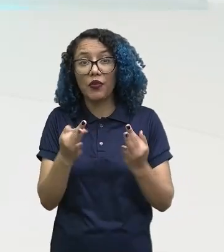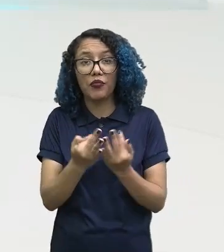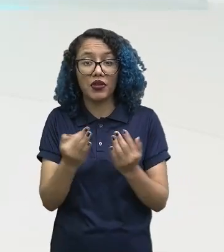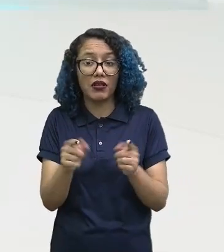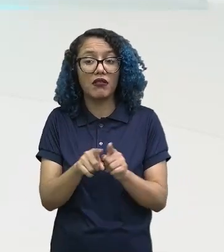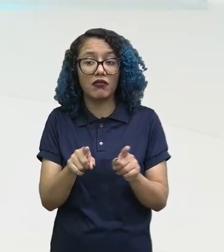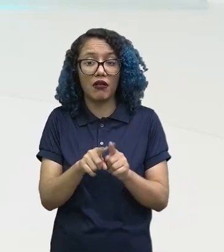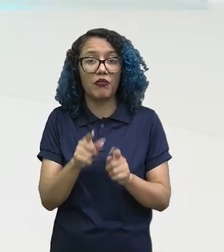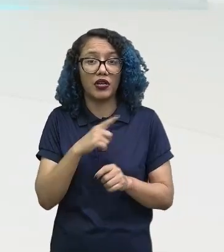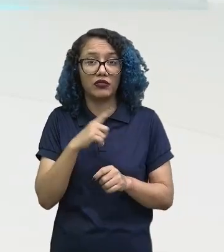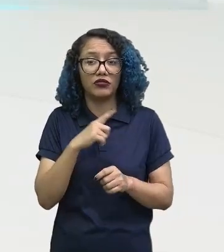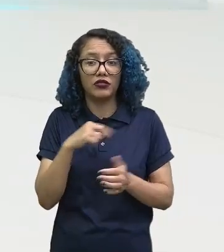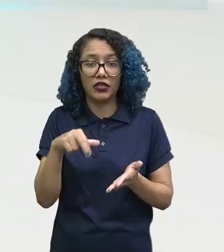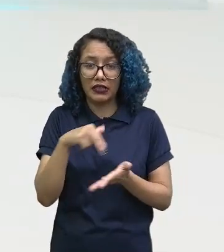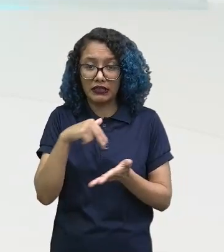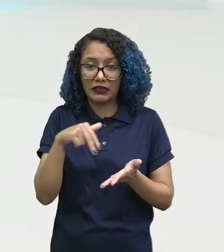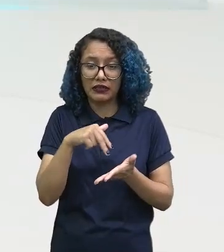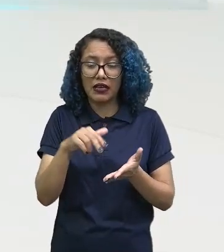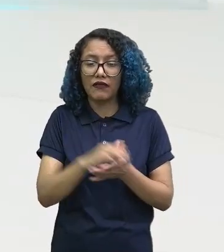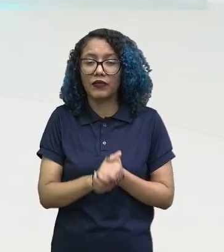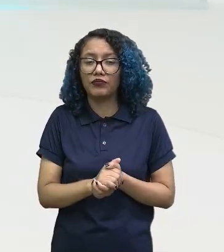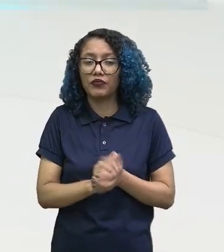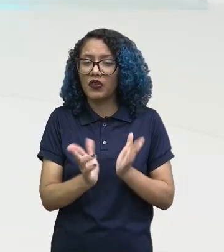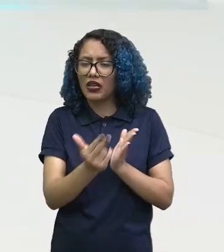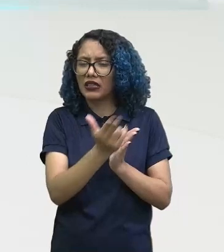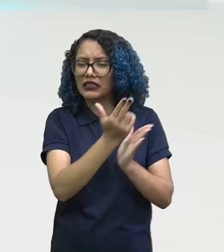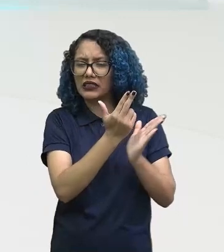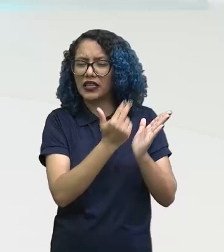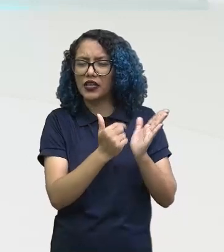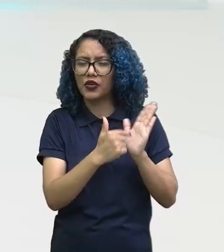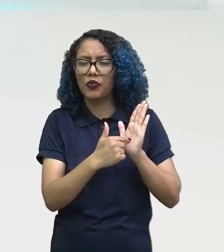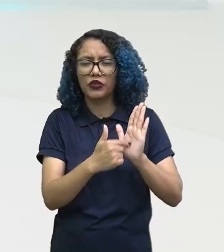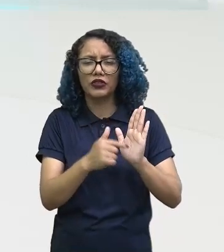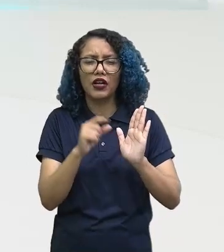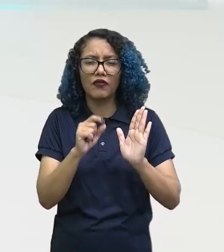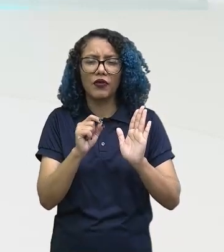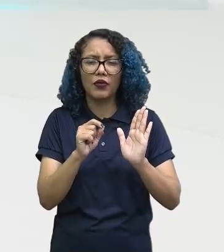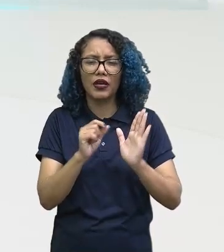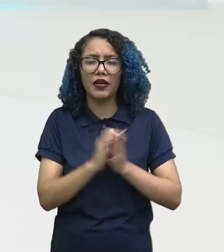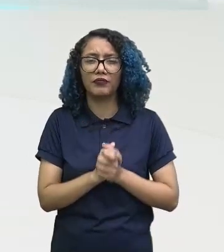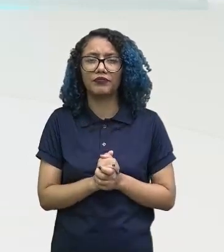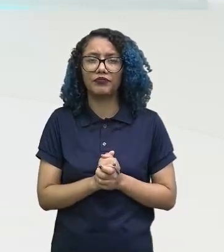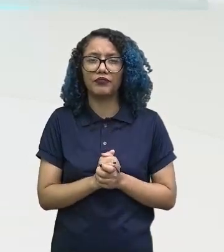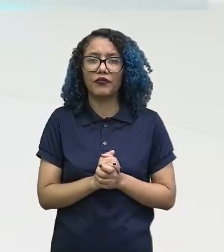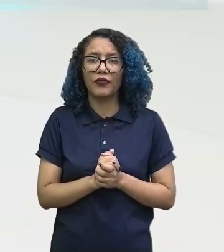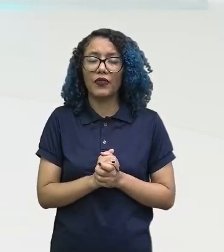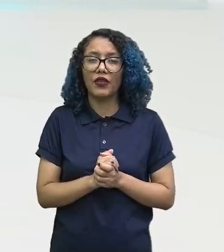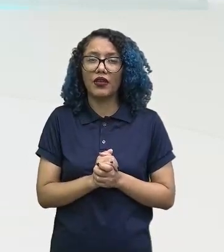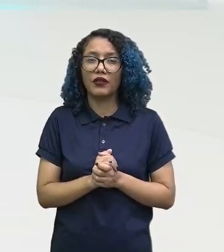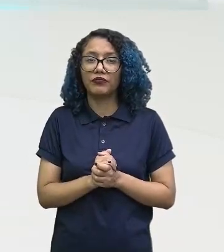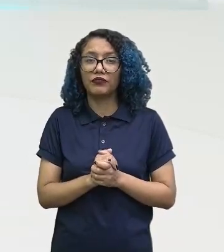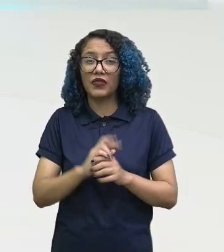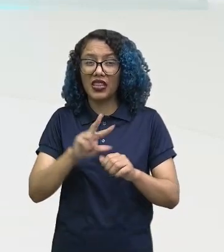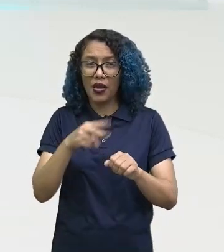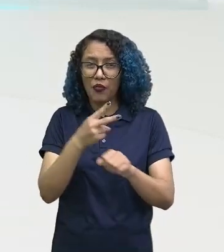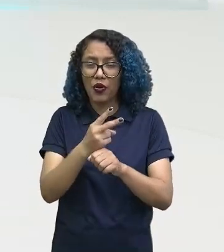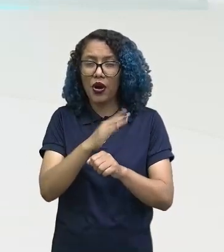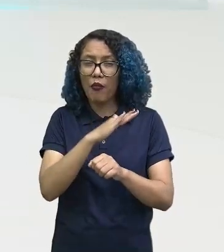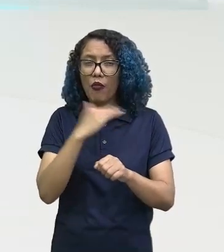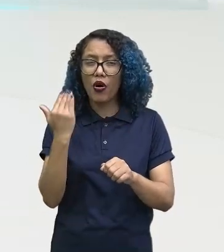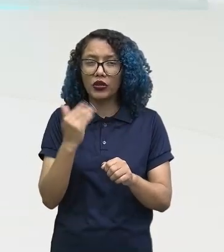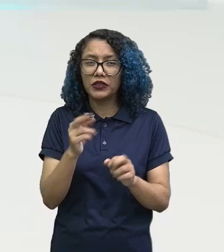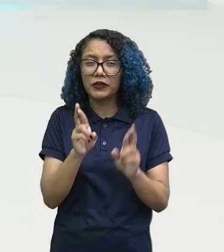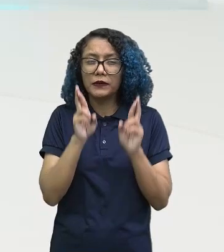próximos. As cenas refletiam o que se esperava que fosse repetido na vida após a